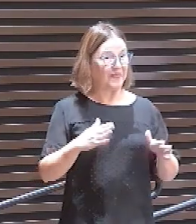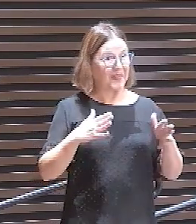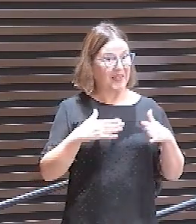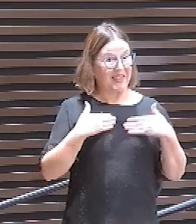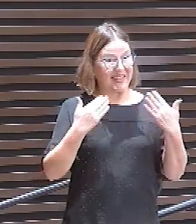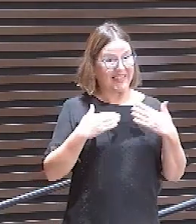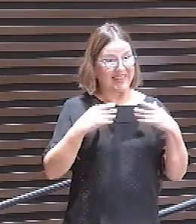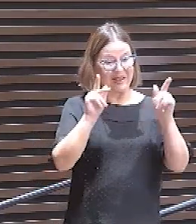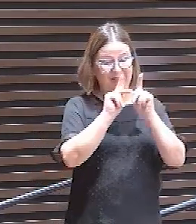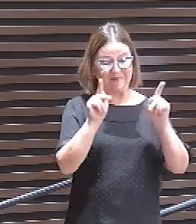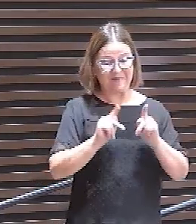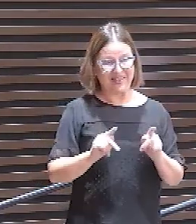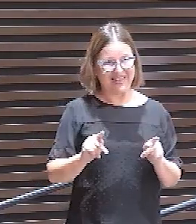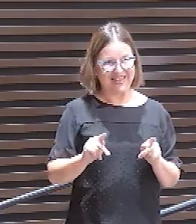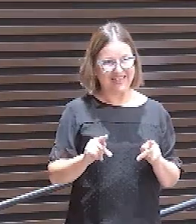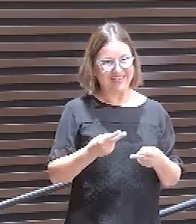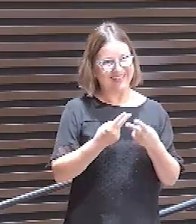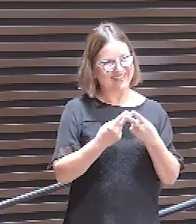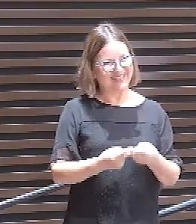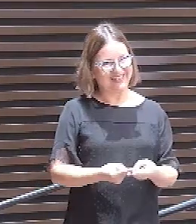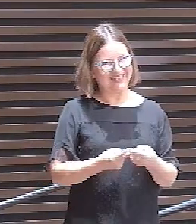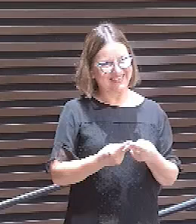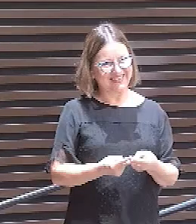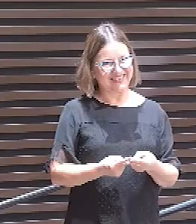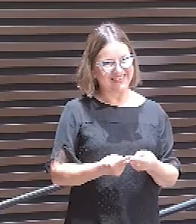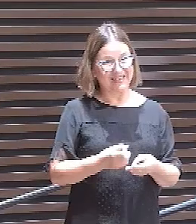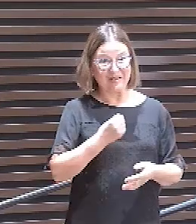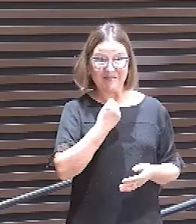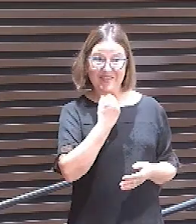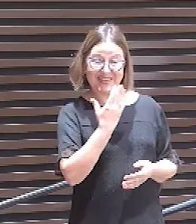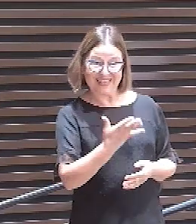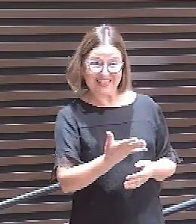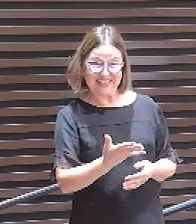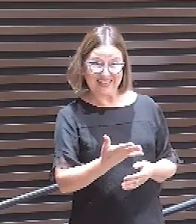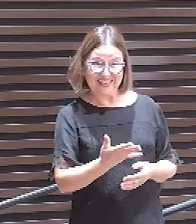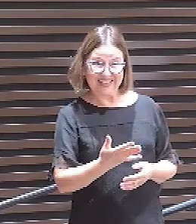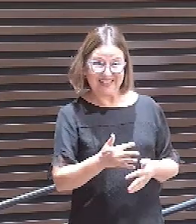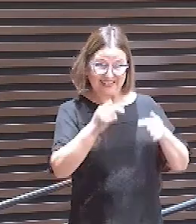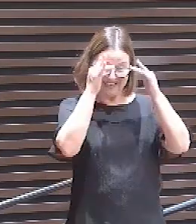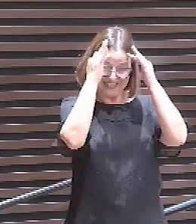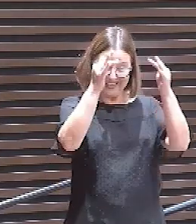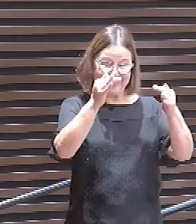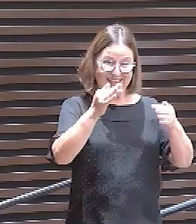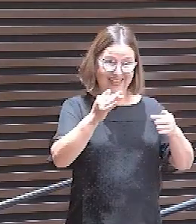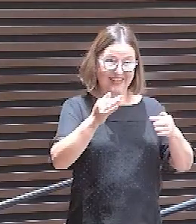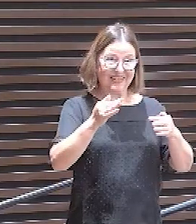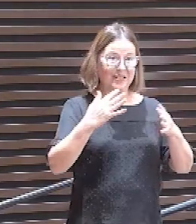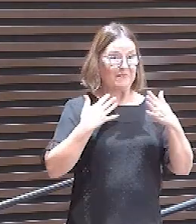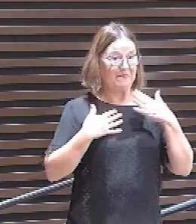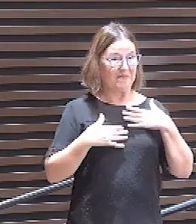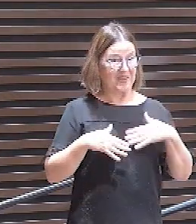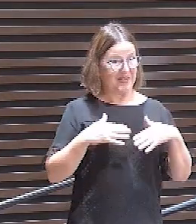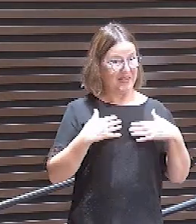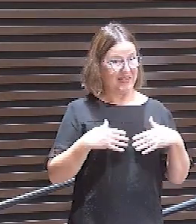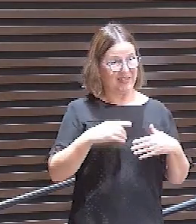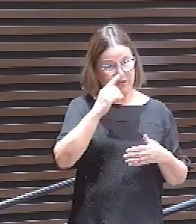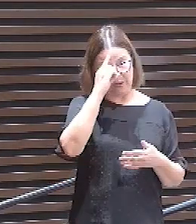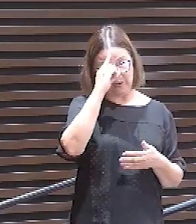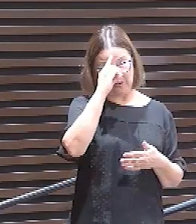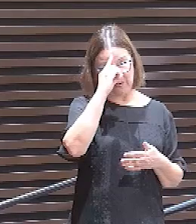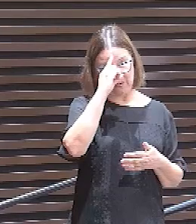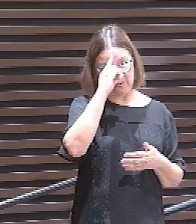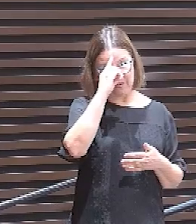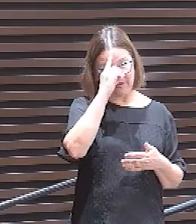alegria, paz, paciência, bondade, fidelidade, mansidão, domínio próprio. Eu sei